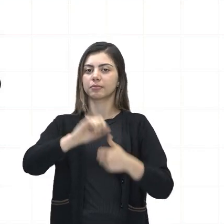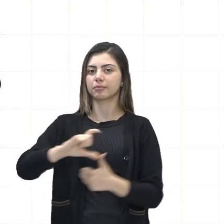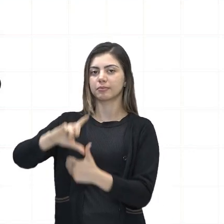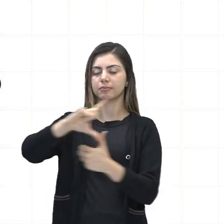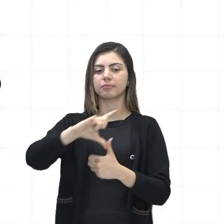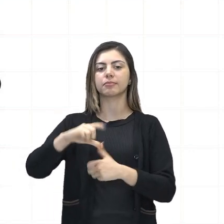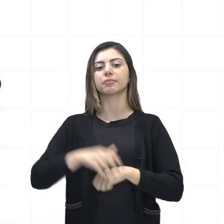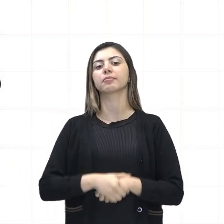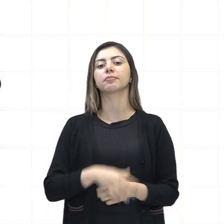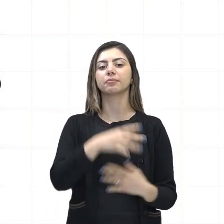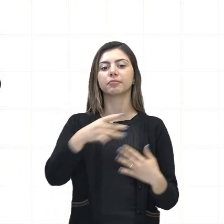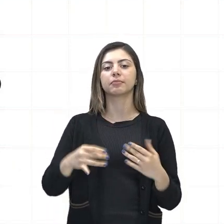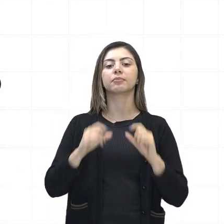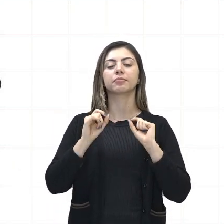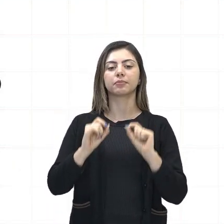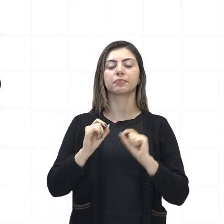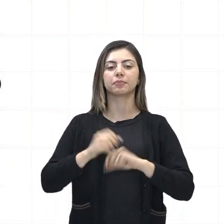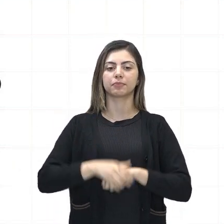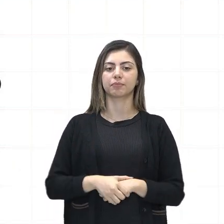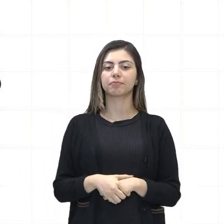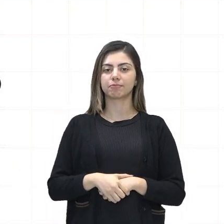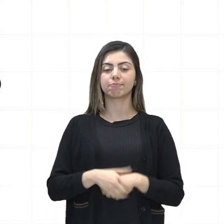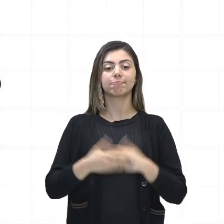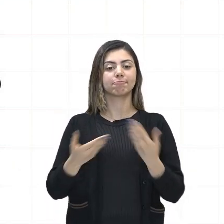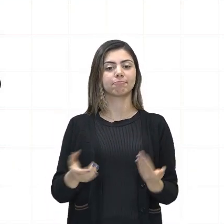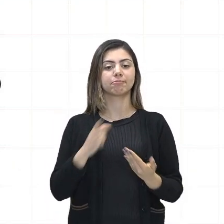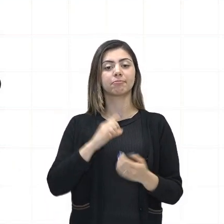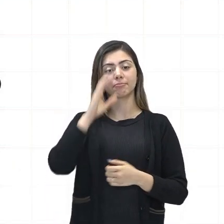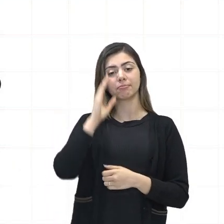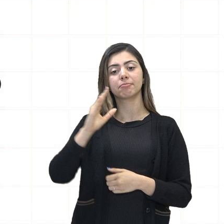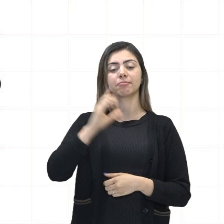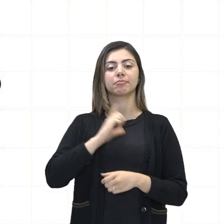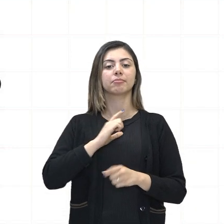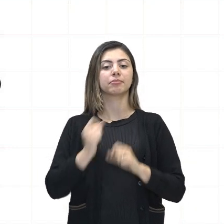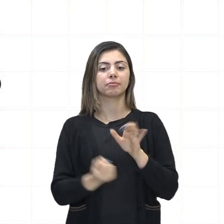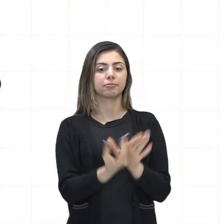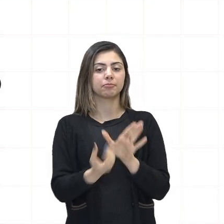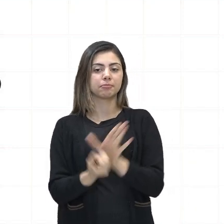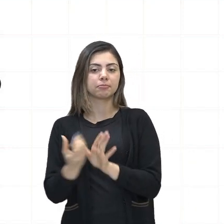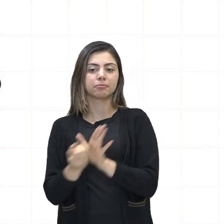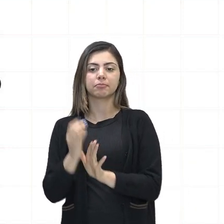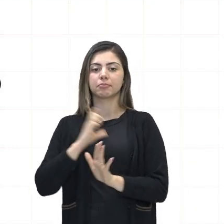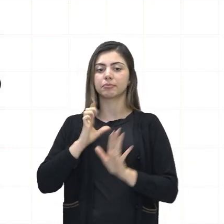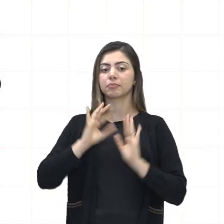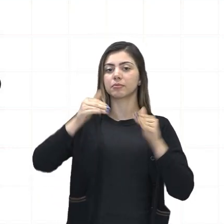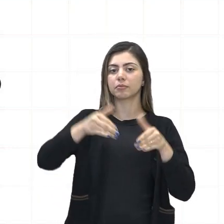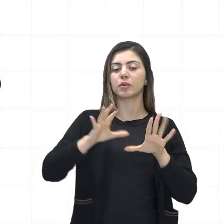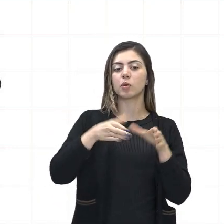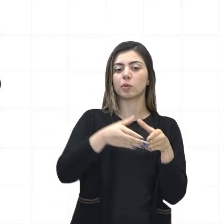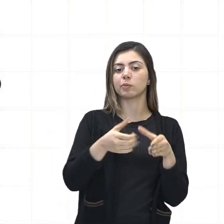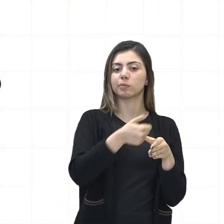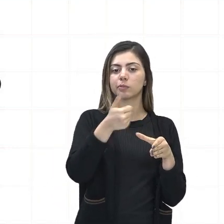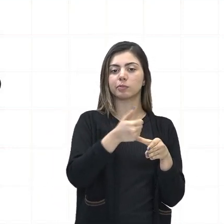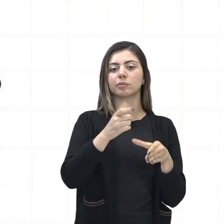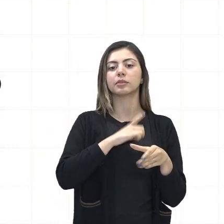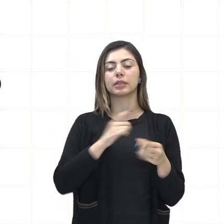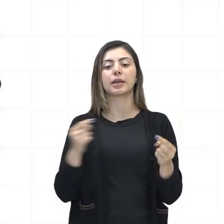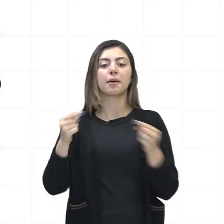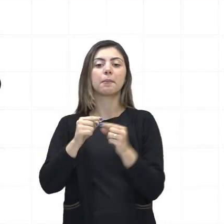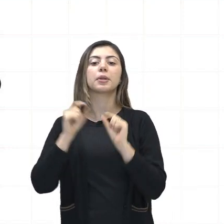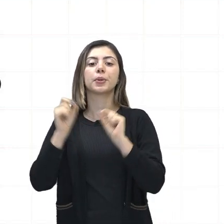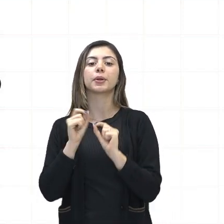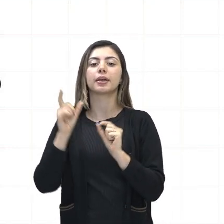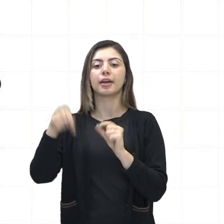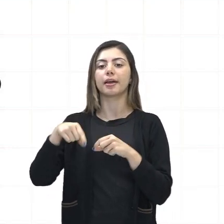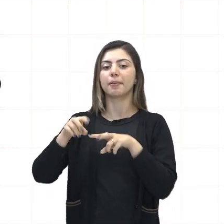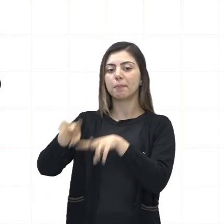Latina. Detalhamento desse objeto de conhecimento, principais atividades produtivas voltadas para o setor primário, que